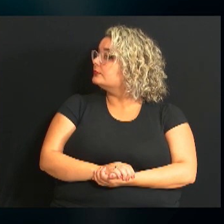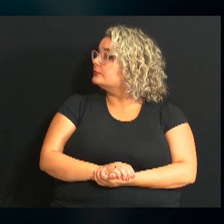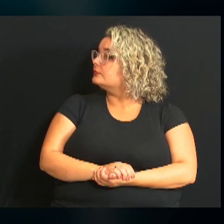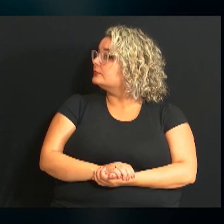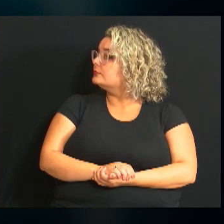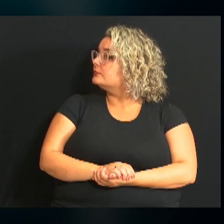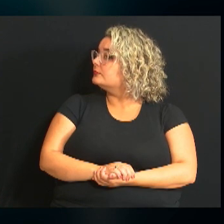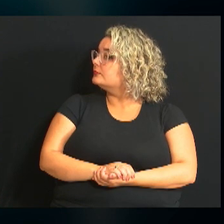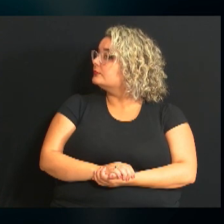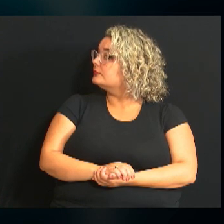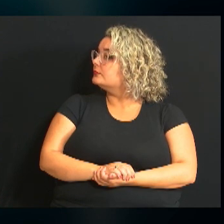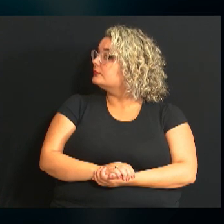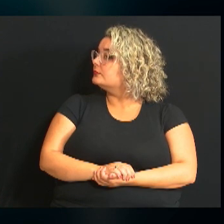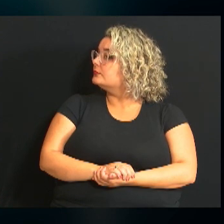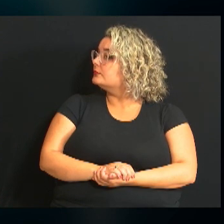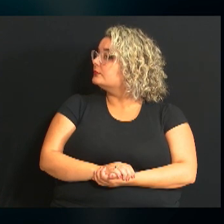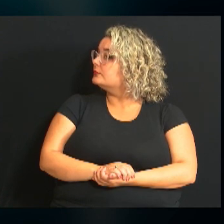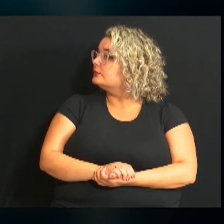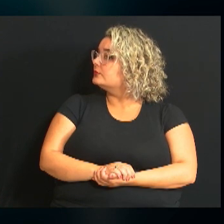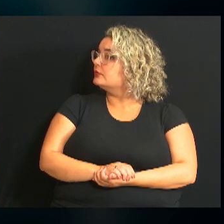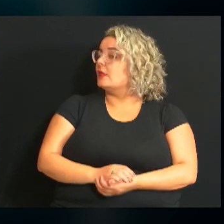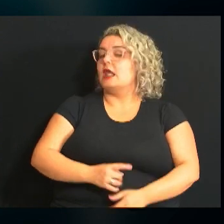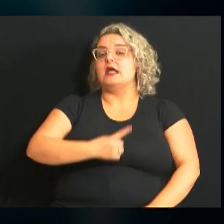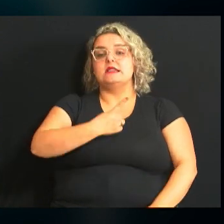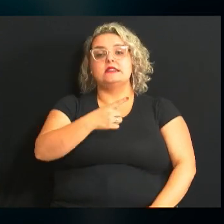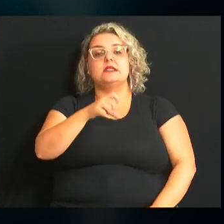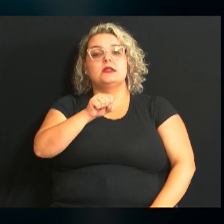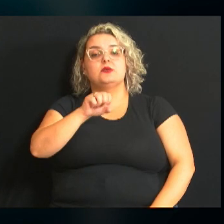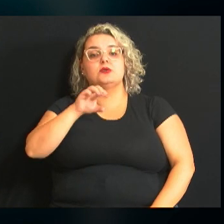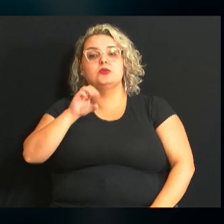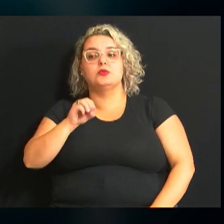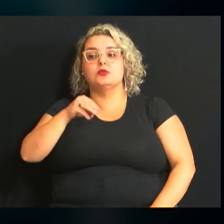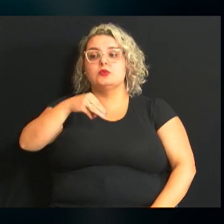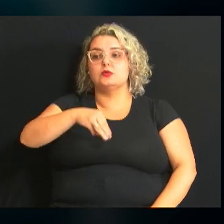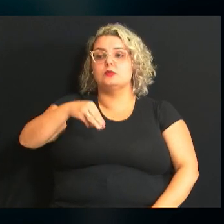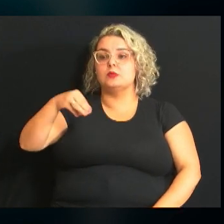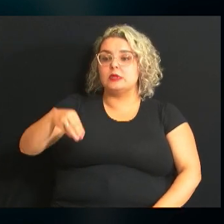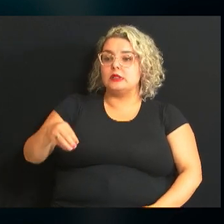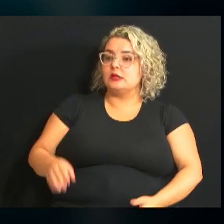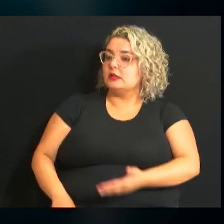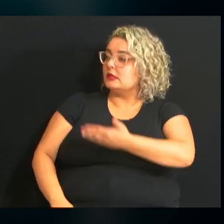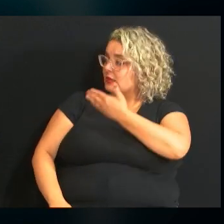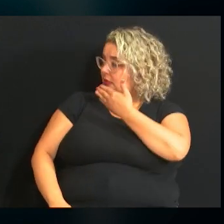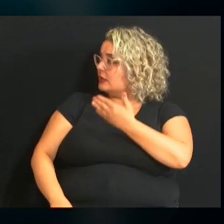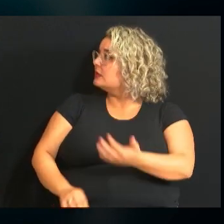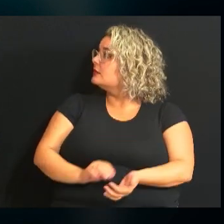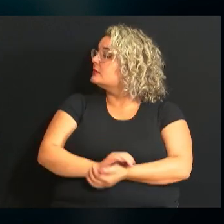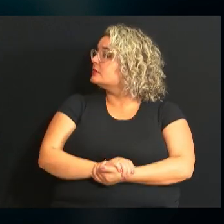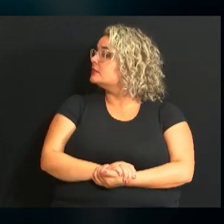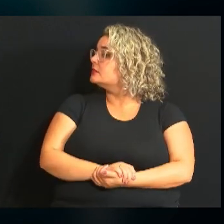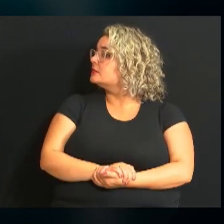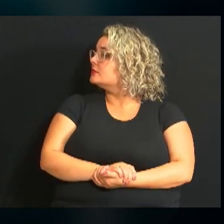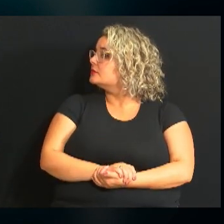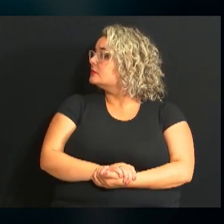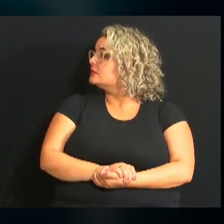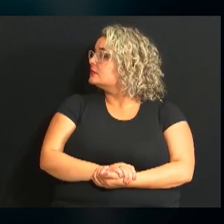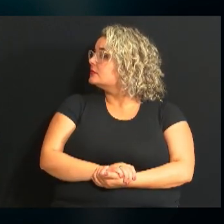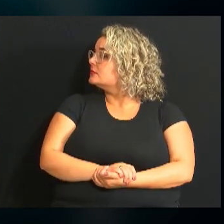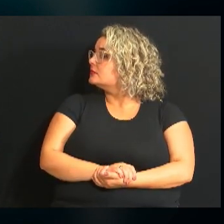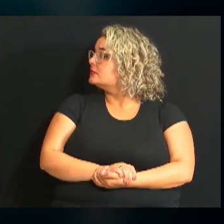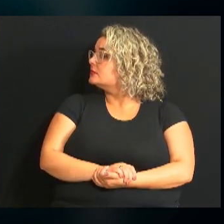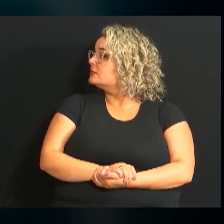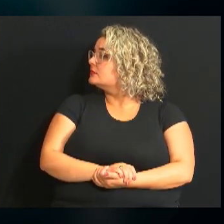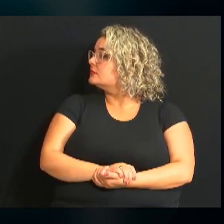também o Litoral Norte, 180 milímetros para o Vale do Paraíba, São José do Rio